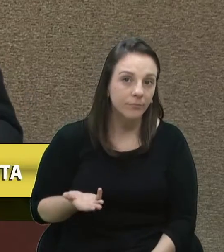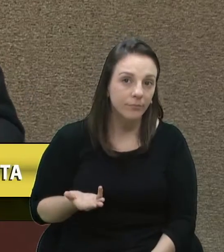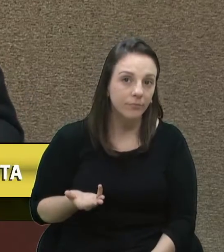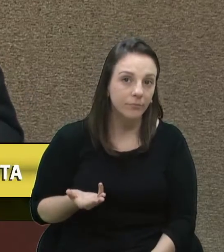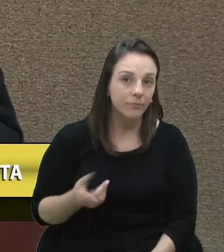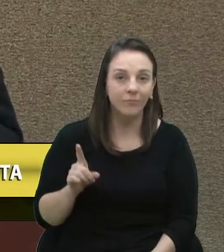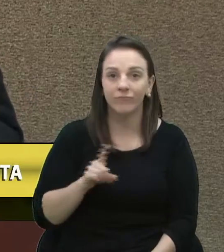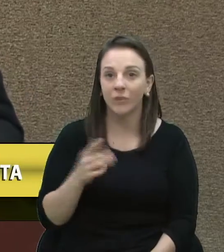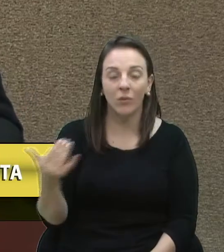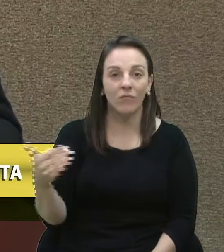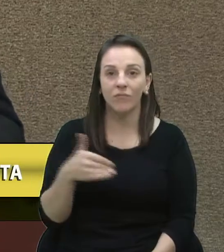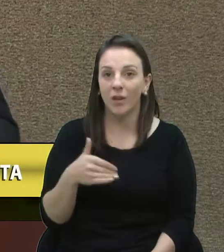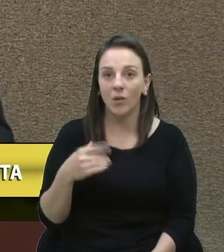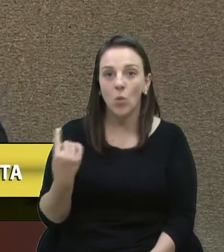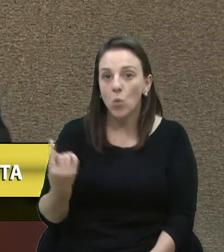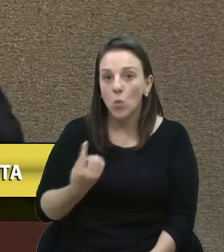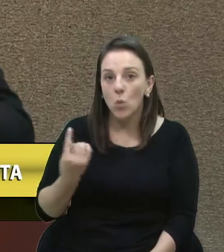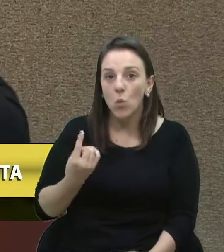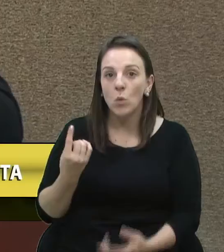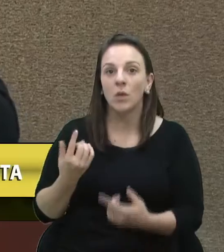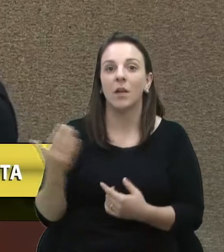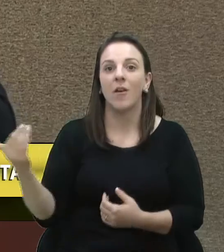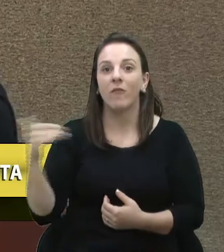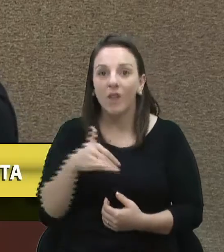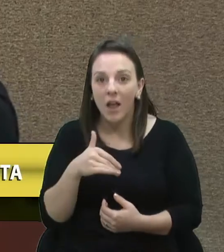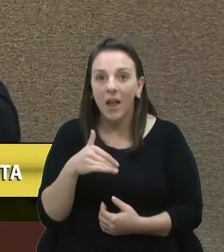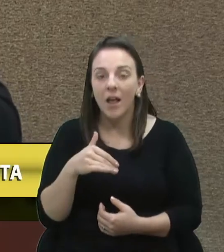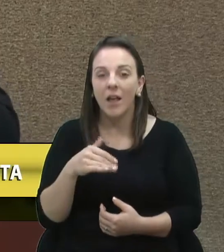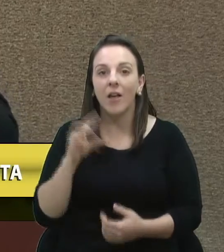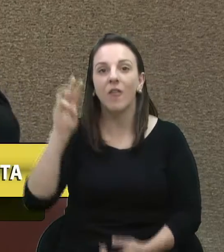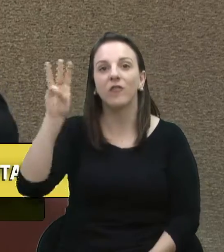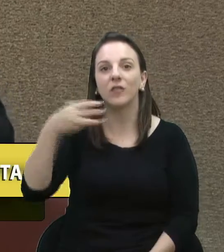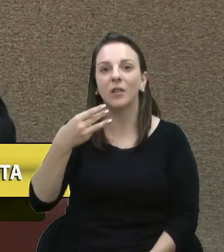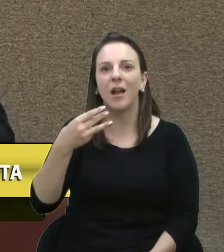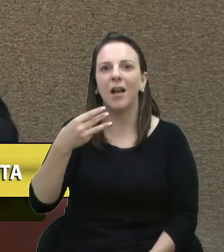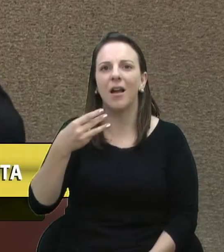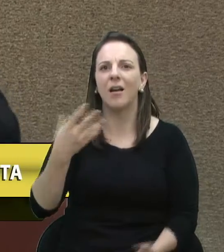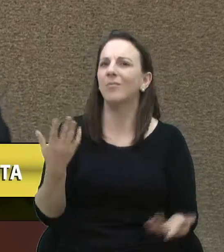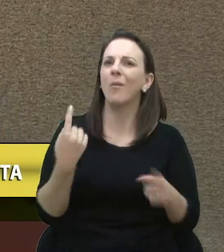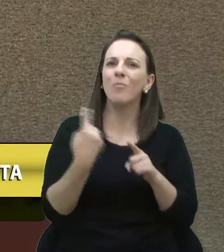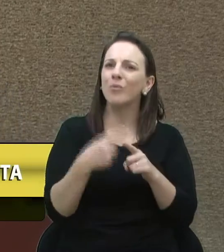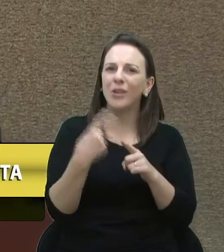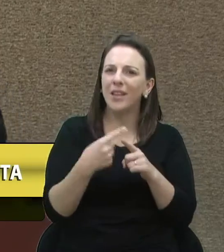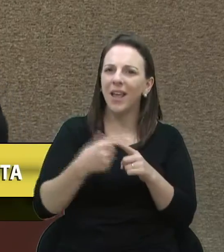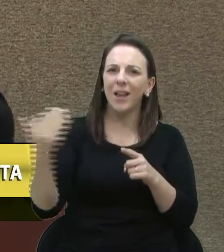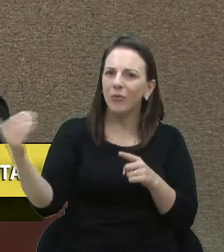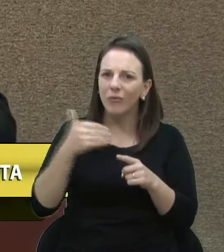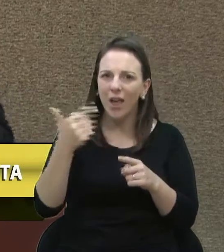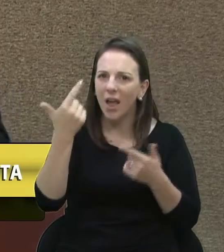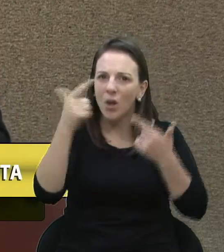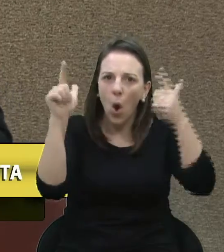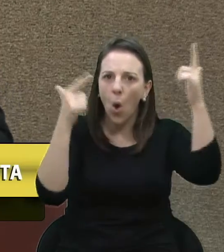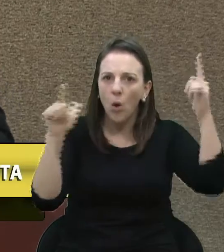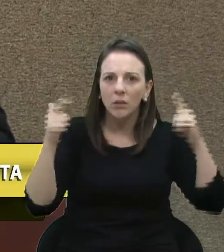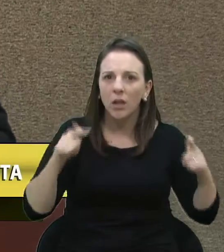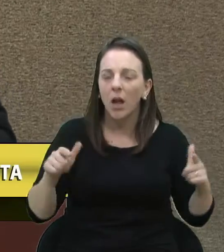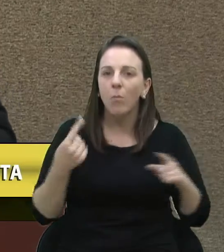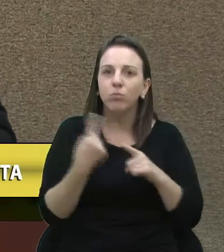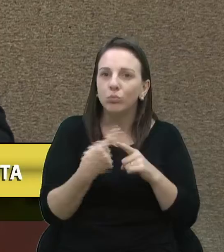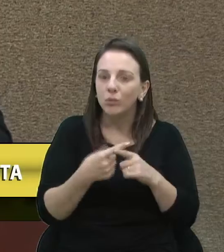que se apresentou foi a Visate, mas por que não vieram outras? A pergunta fica no ar, por que não vieram outras